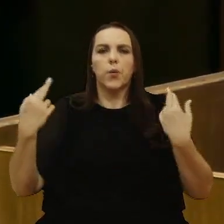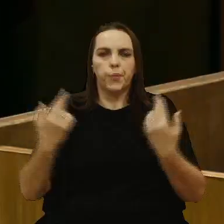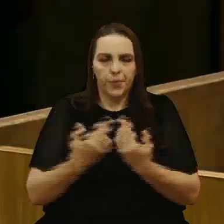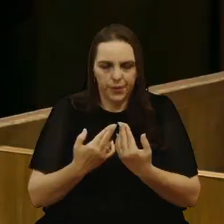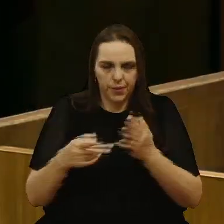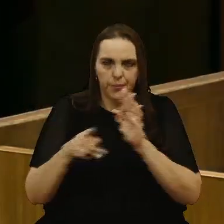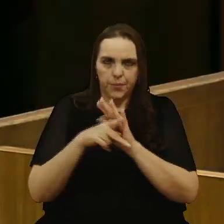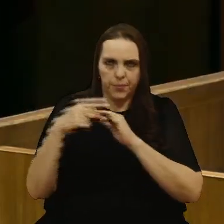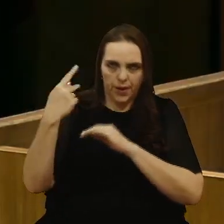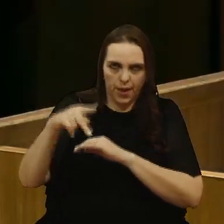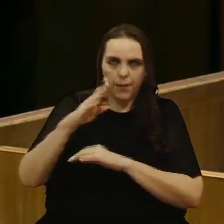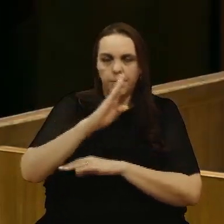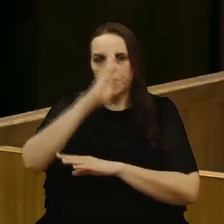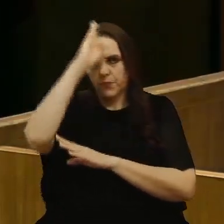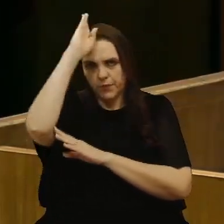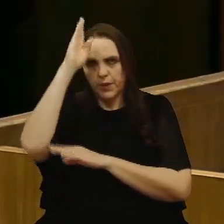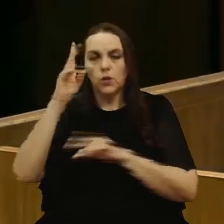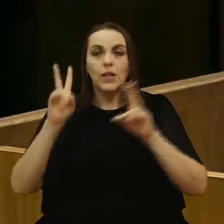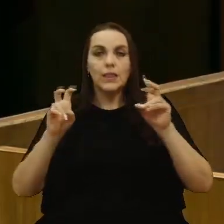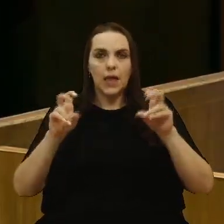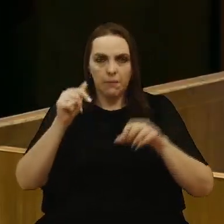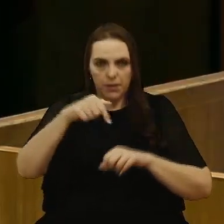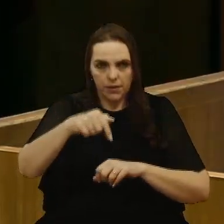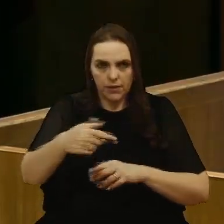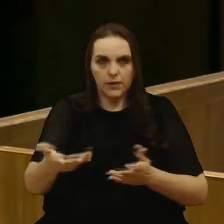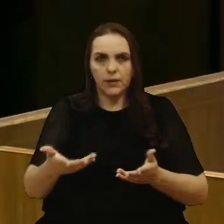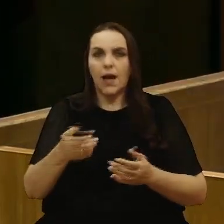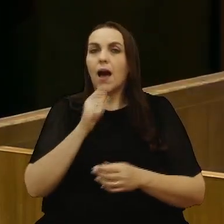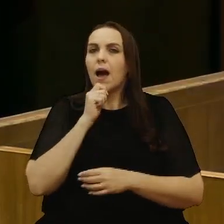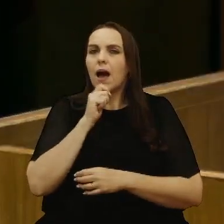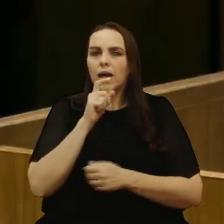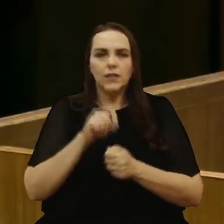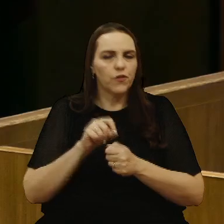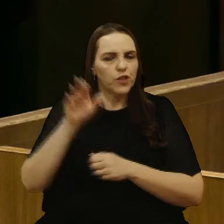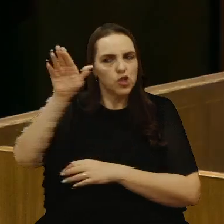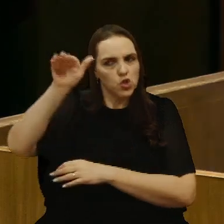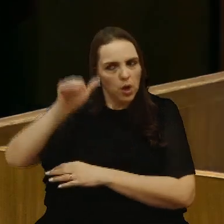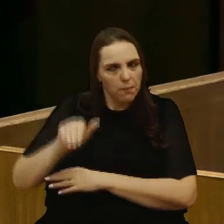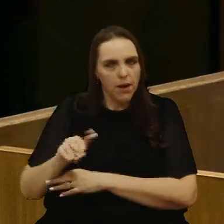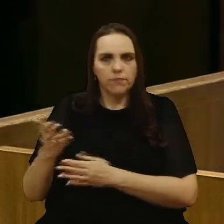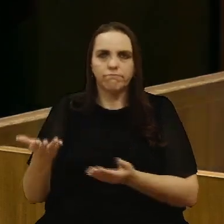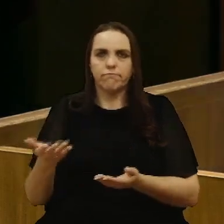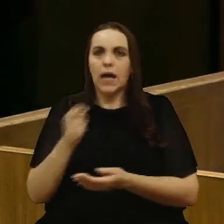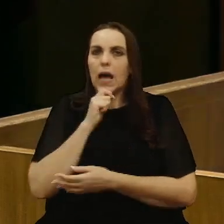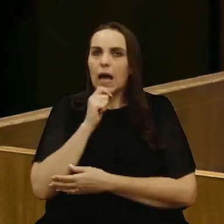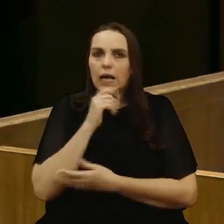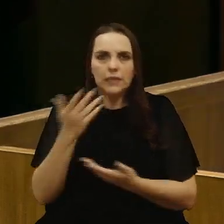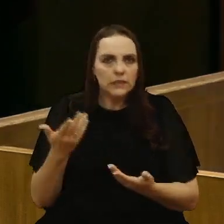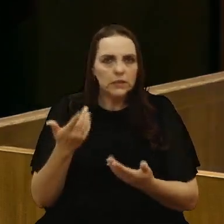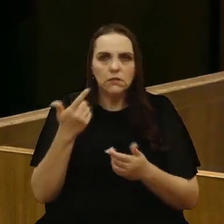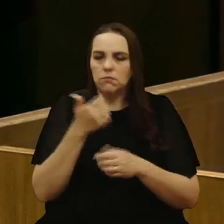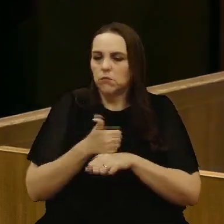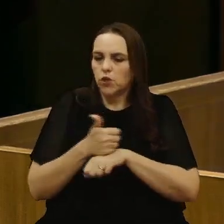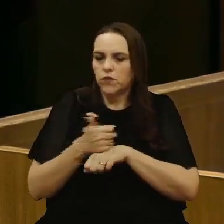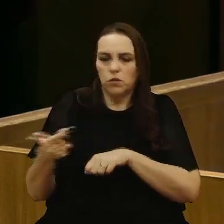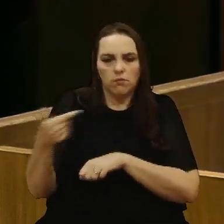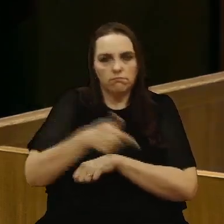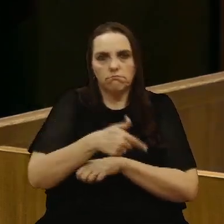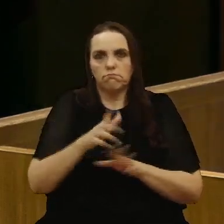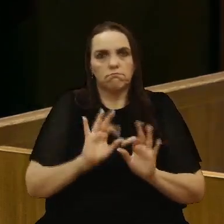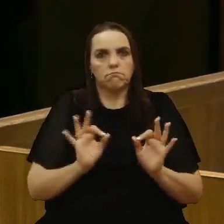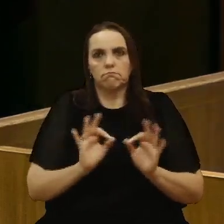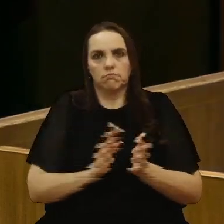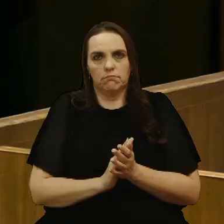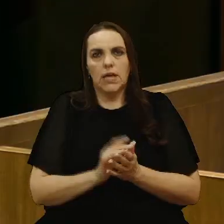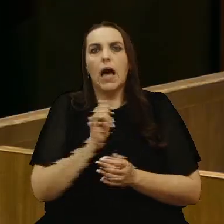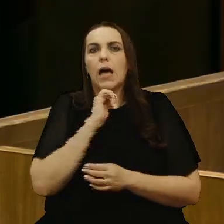a gente já traz o tema aqui e ainda não foi feito o chamamento, ainda não veio esses profissionais para cá, a gente